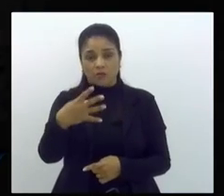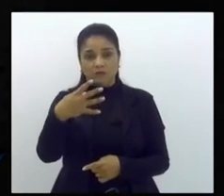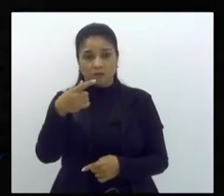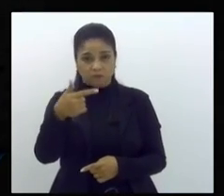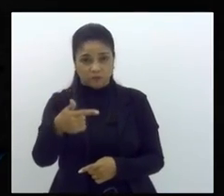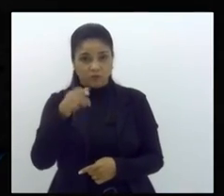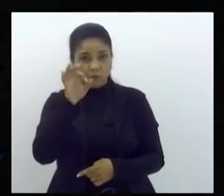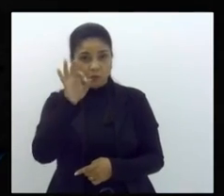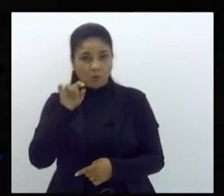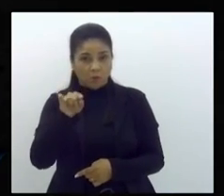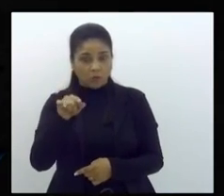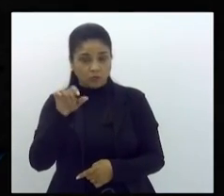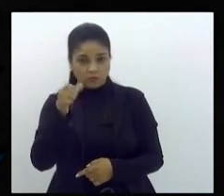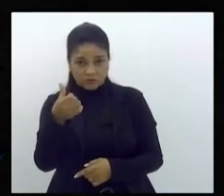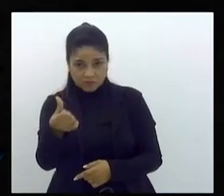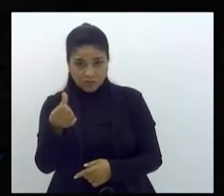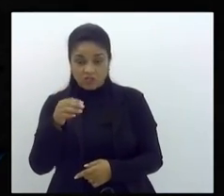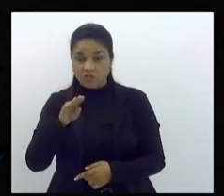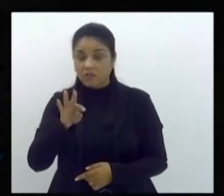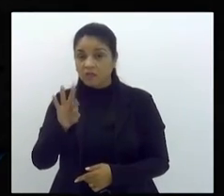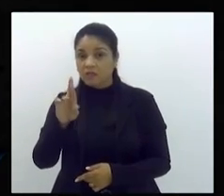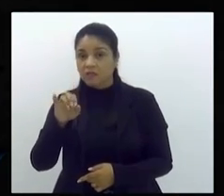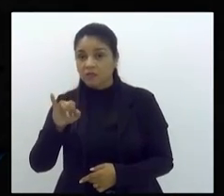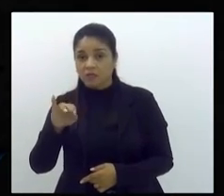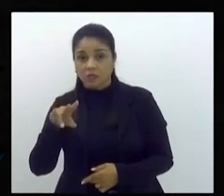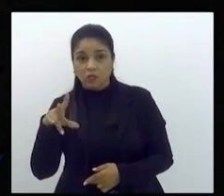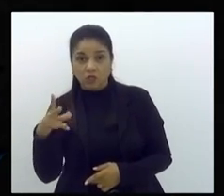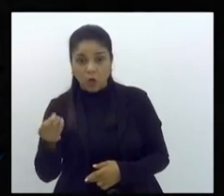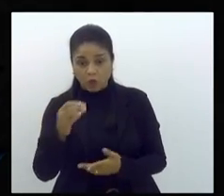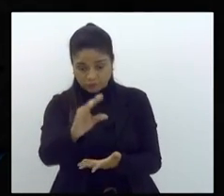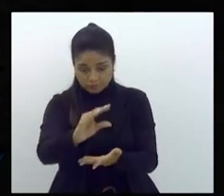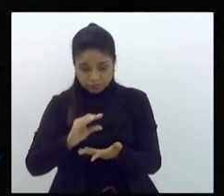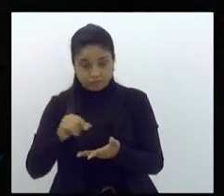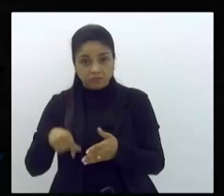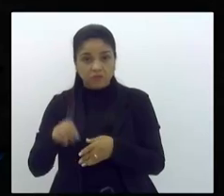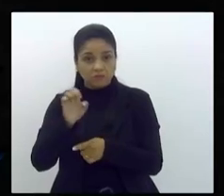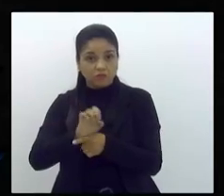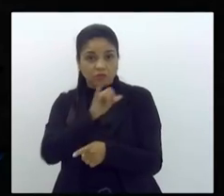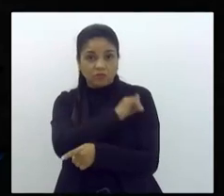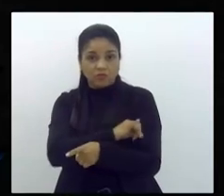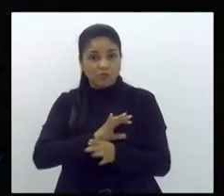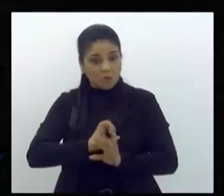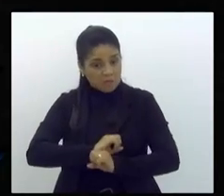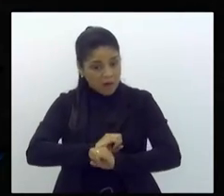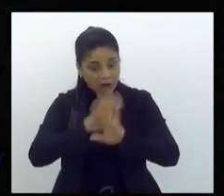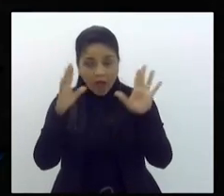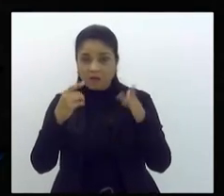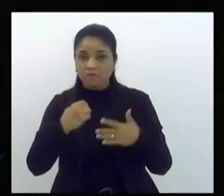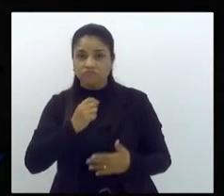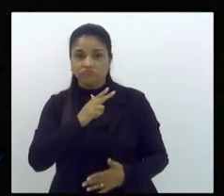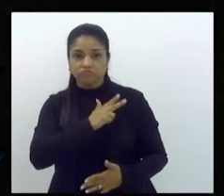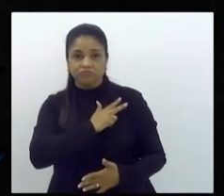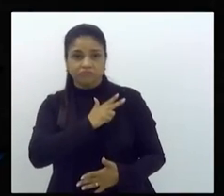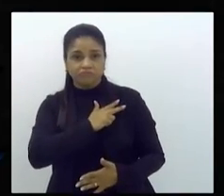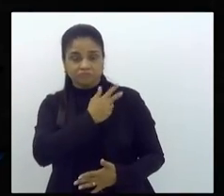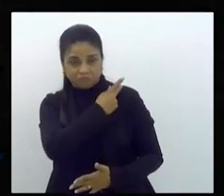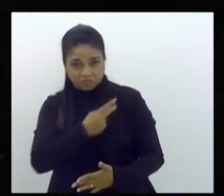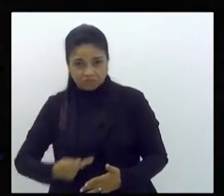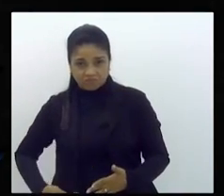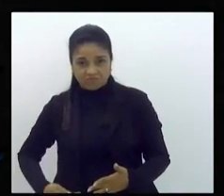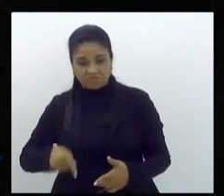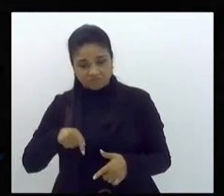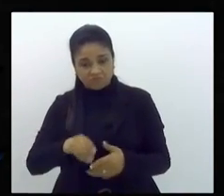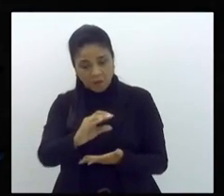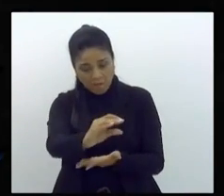a maior fatia do PAC Então tá nítido que o presidente Lula pretende retomar a relevância